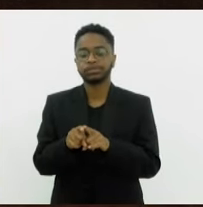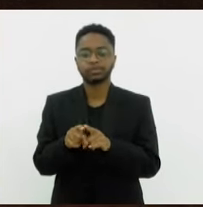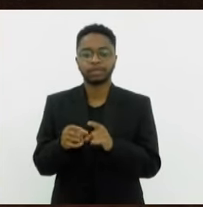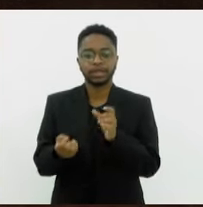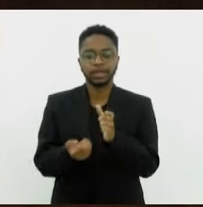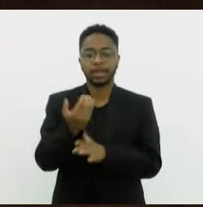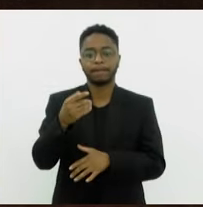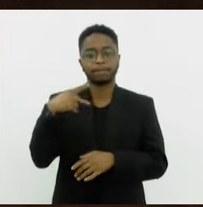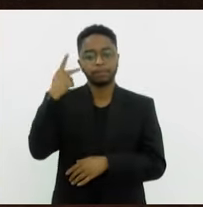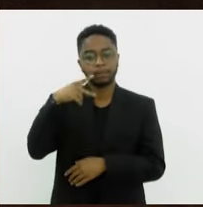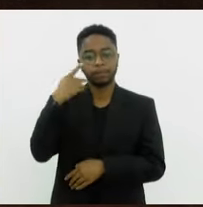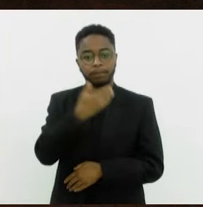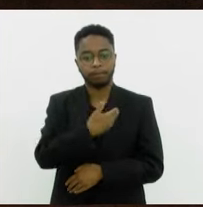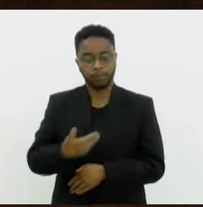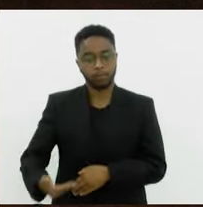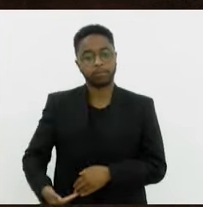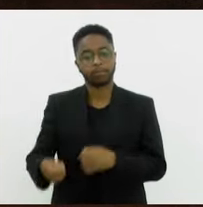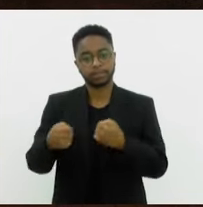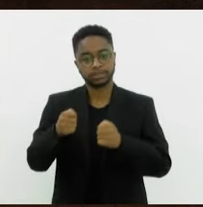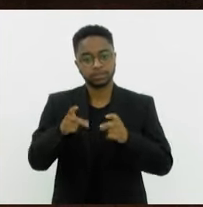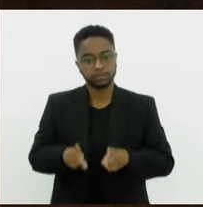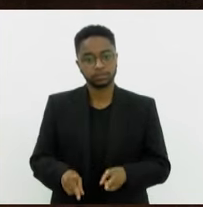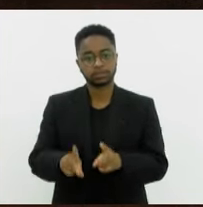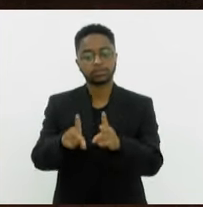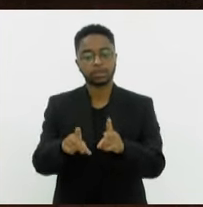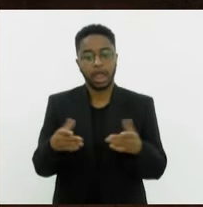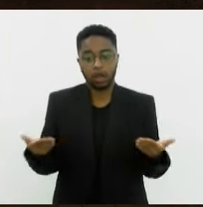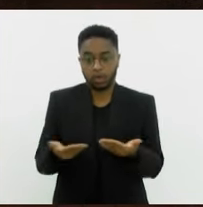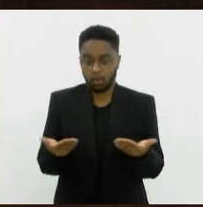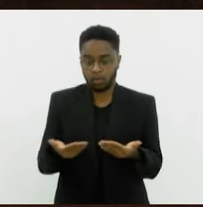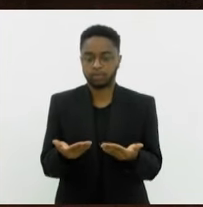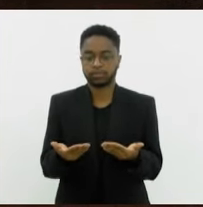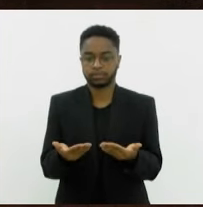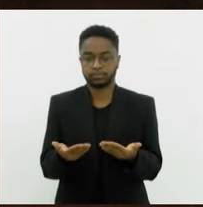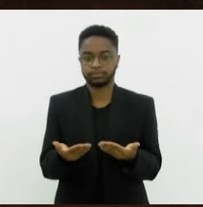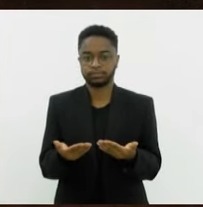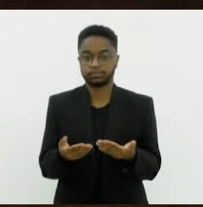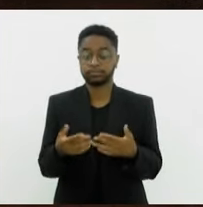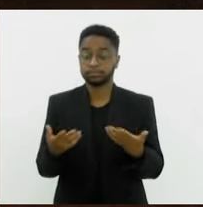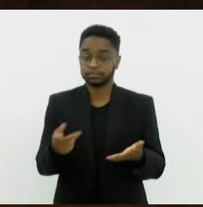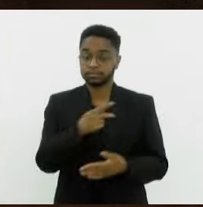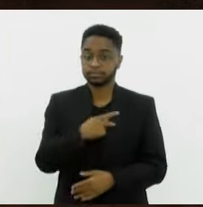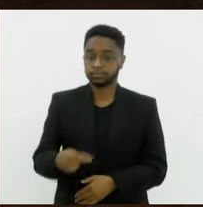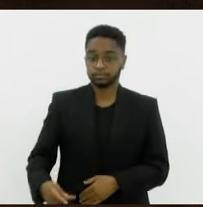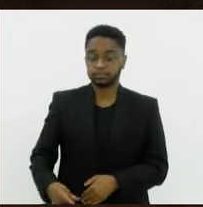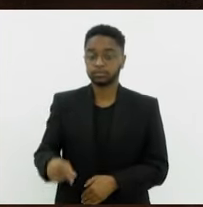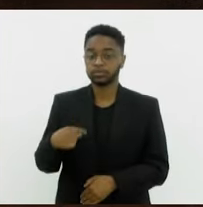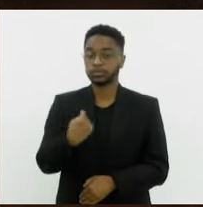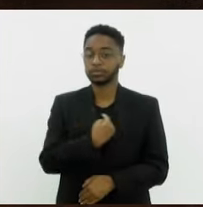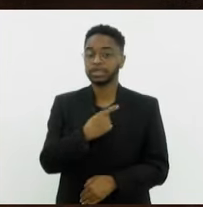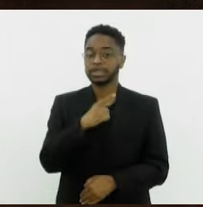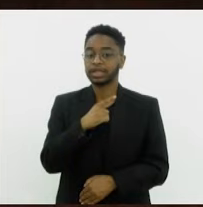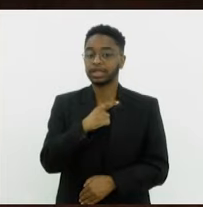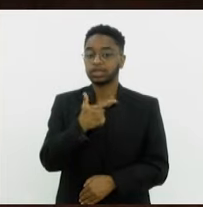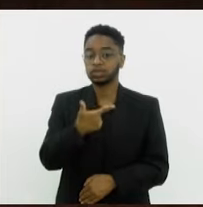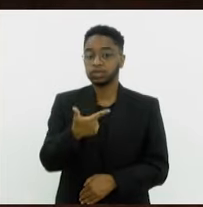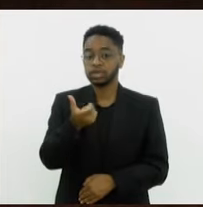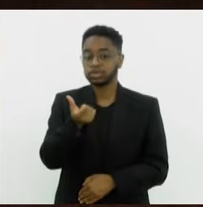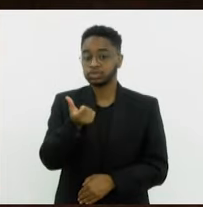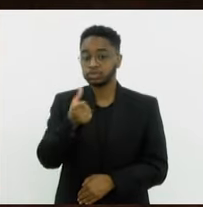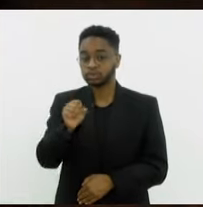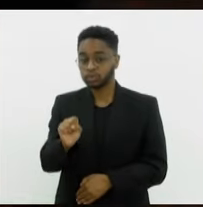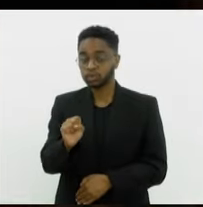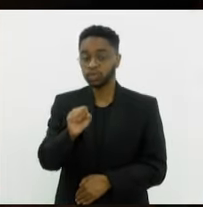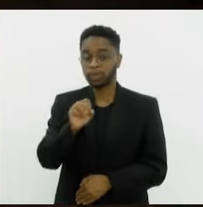de Estado que precisa ser permanente. E, para já, senhora presidenta, a gente tem cerca de 218 milhões